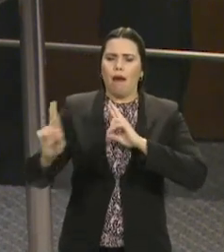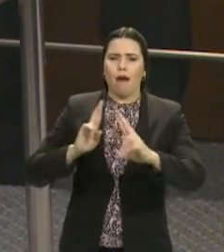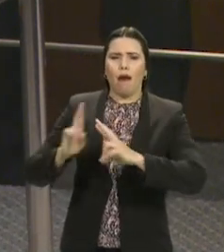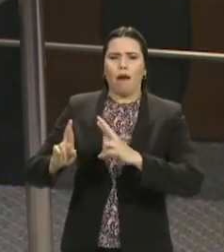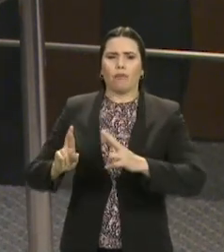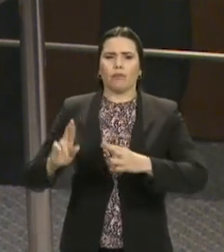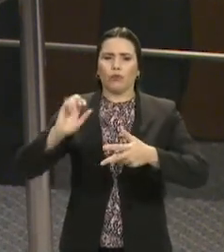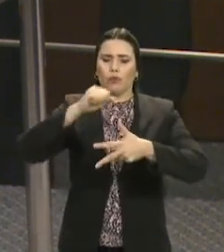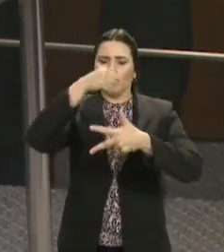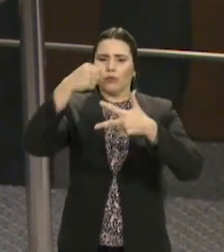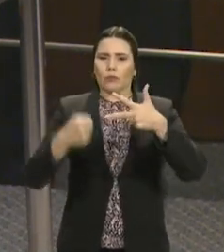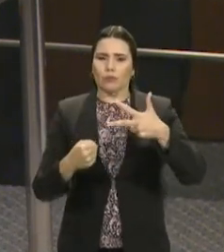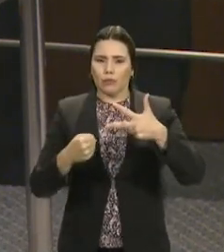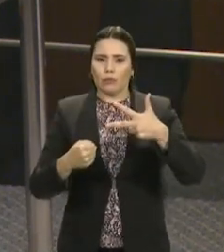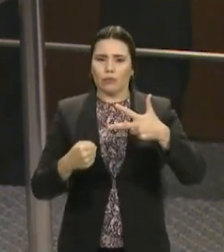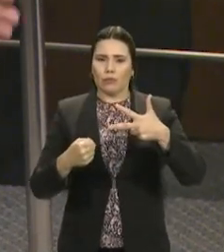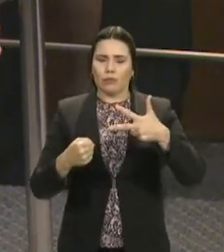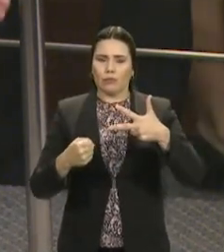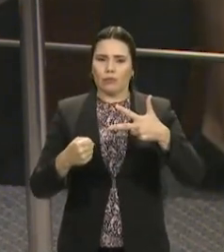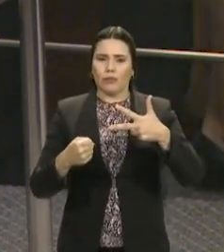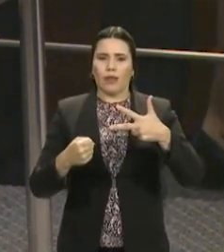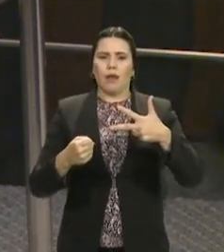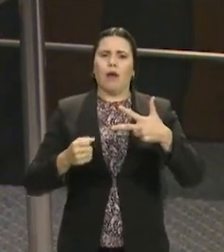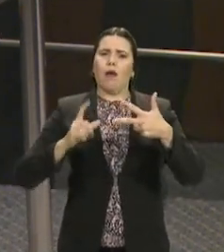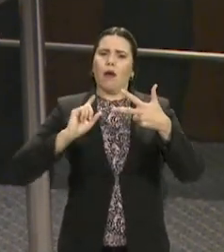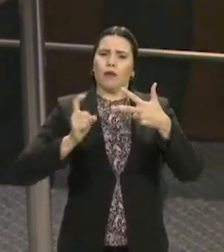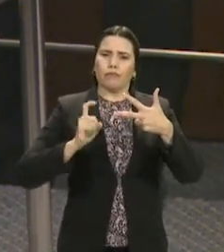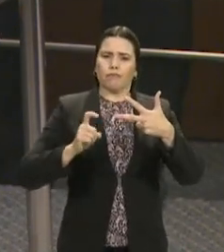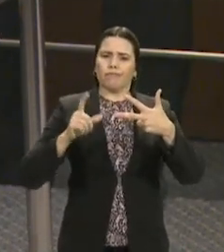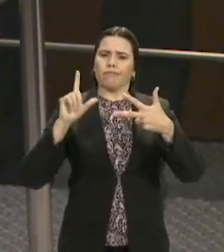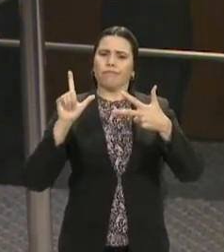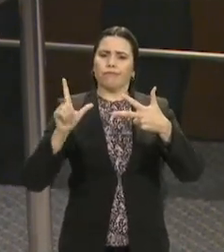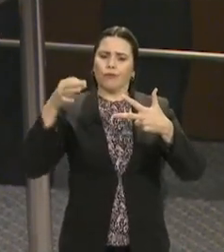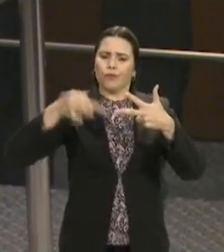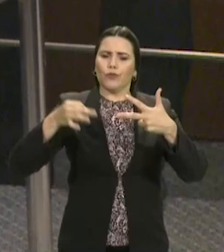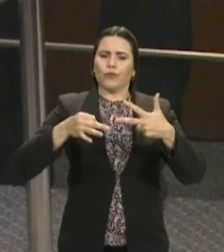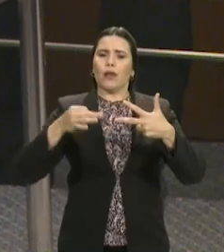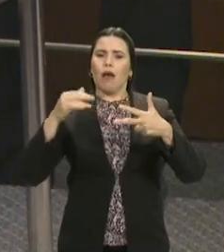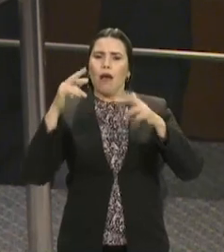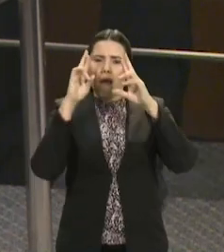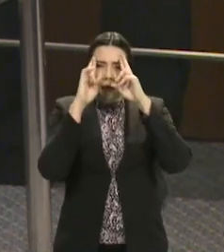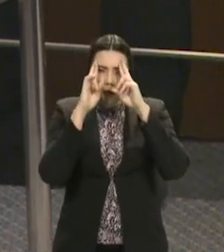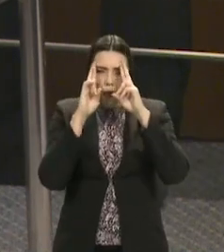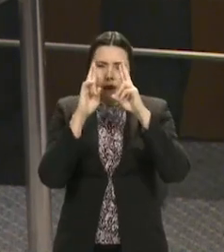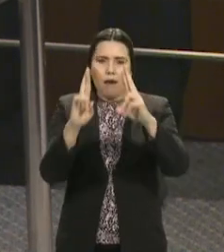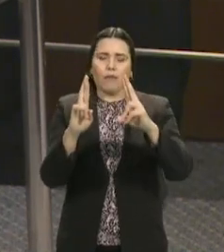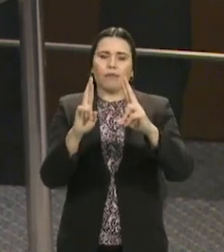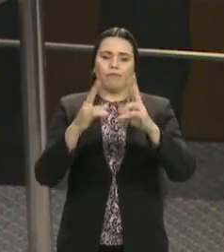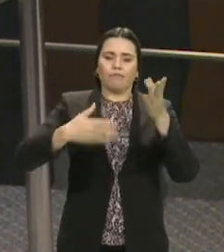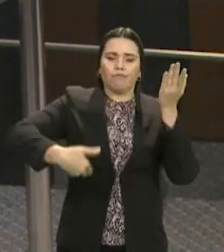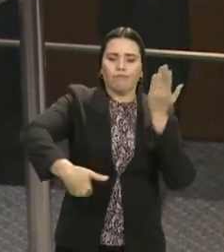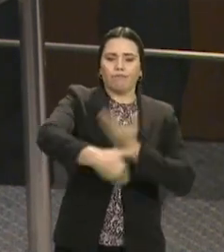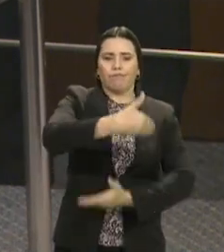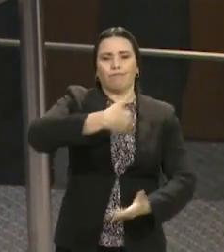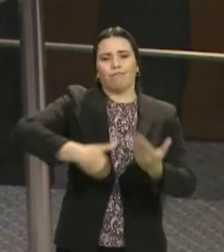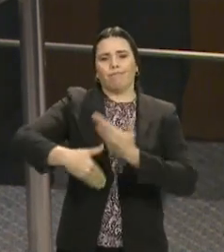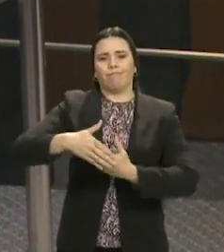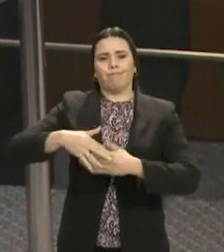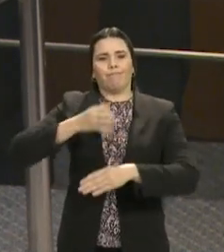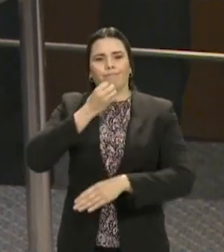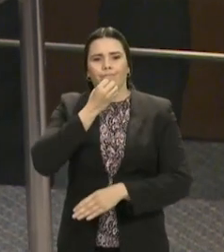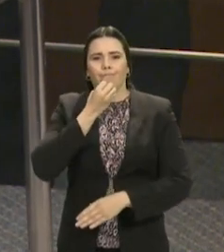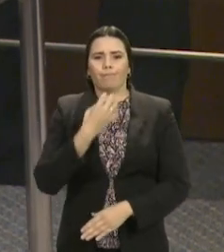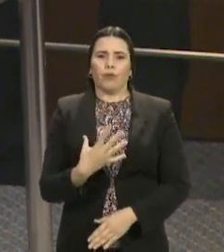institucional forte com os poderes, respeitando cada um dos poderes, mas com harmonia. Essa será a